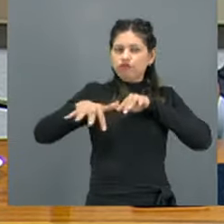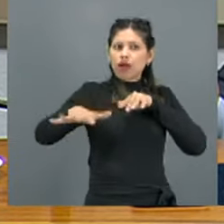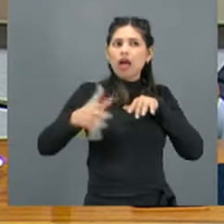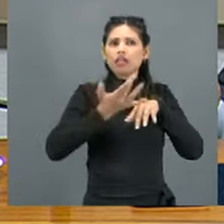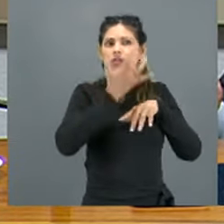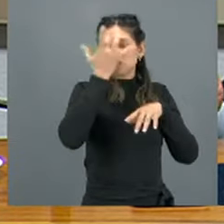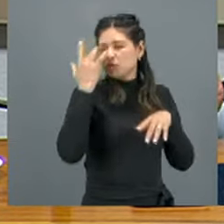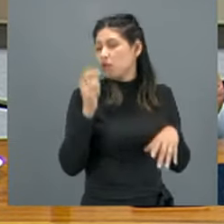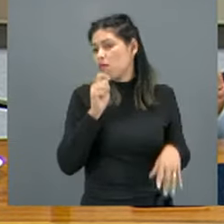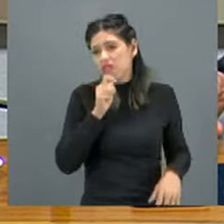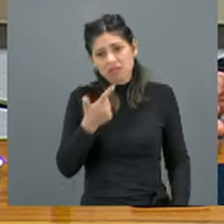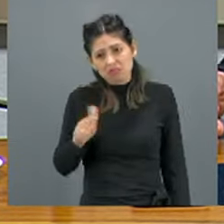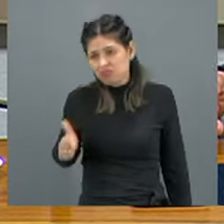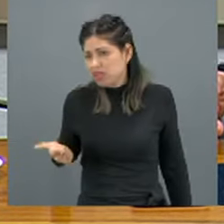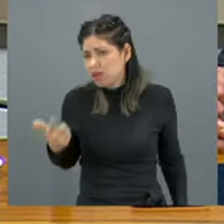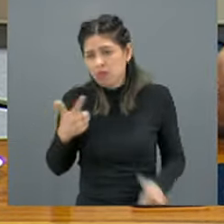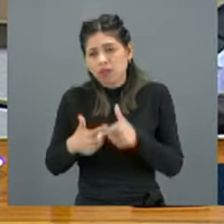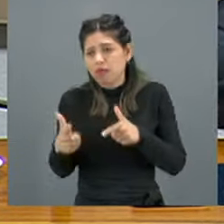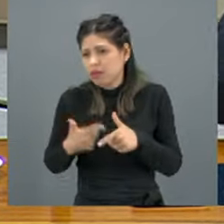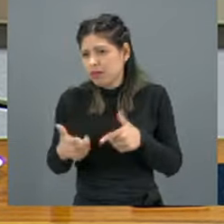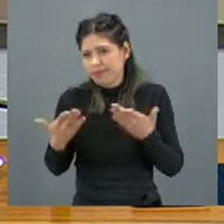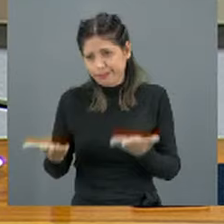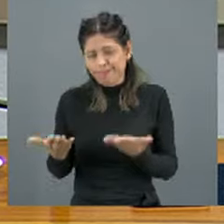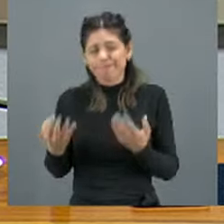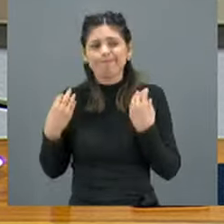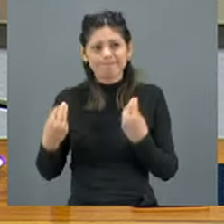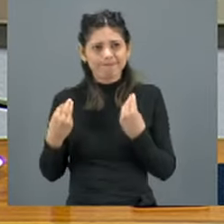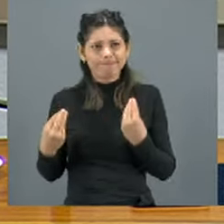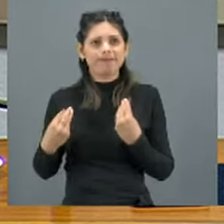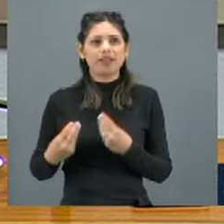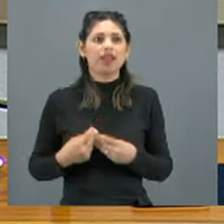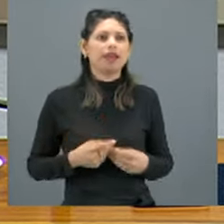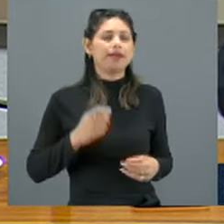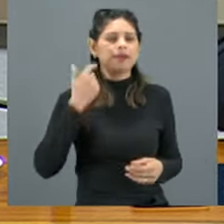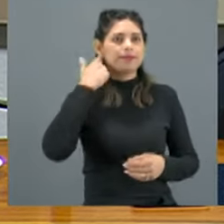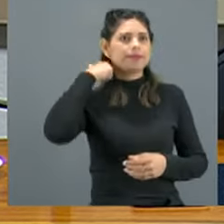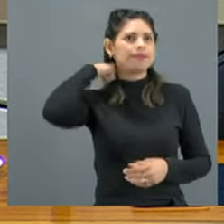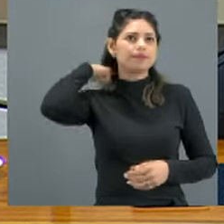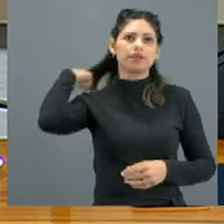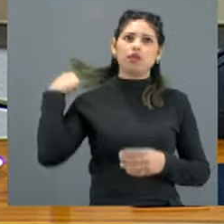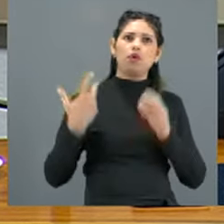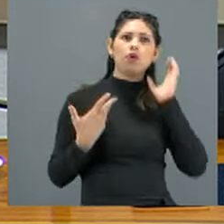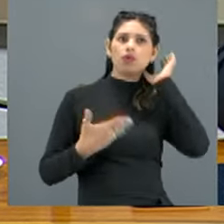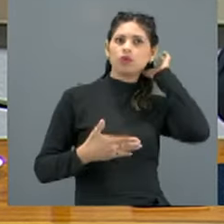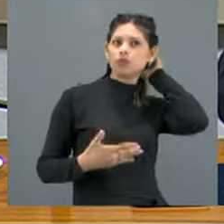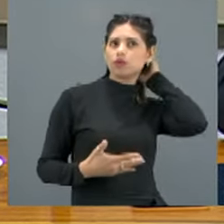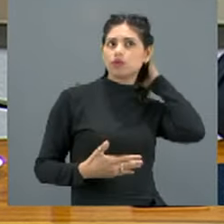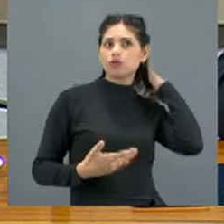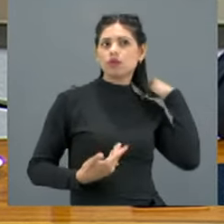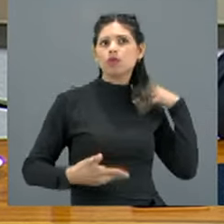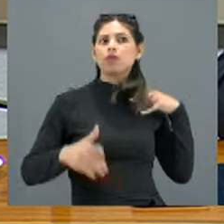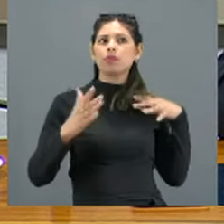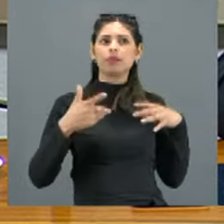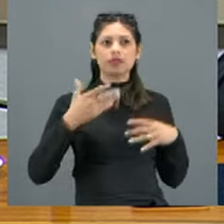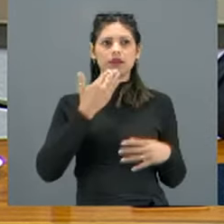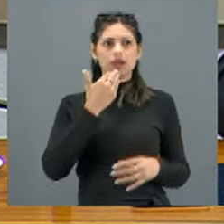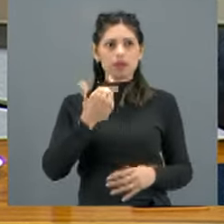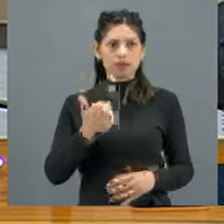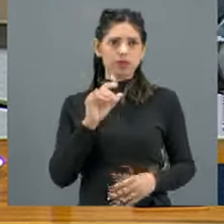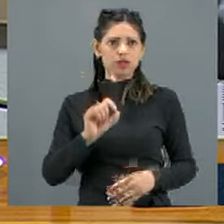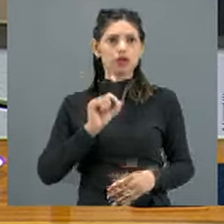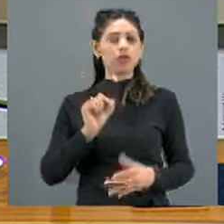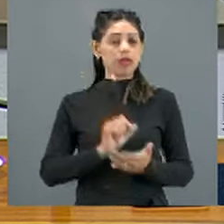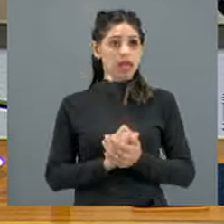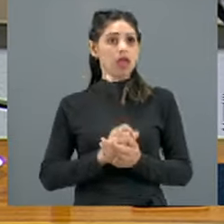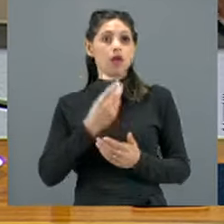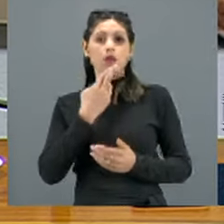tinham nada com isso. Então, essa afirmação do senador Plínio, desde o começo, nós queremos aprovar o requerimento hoje para